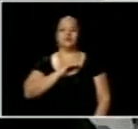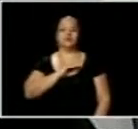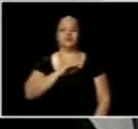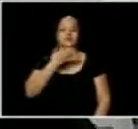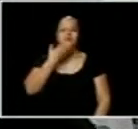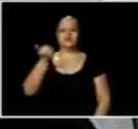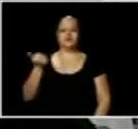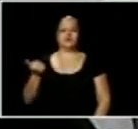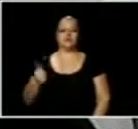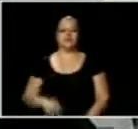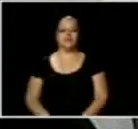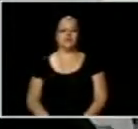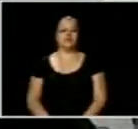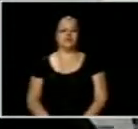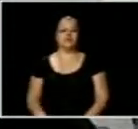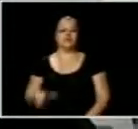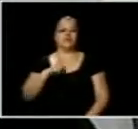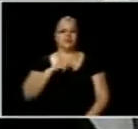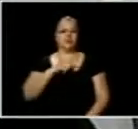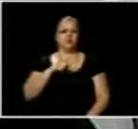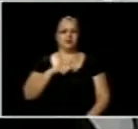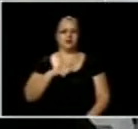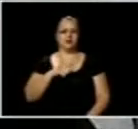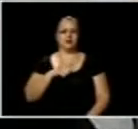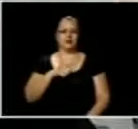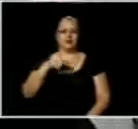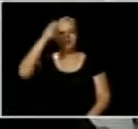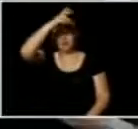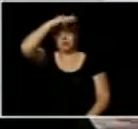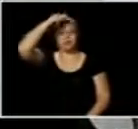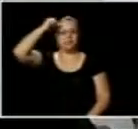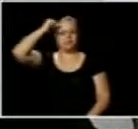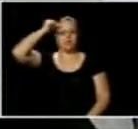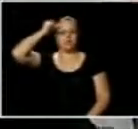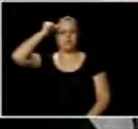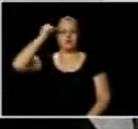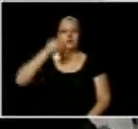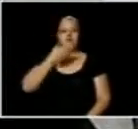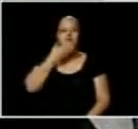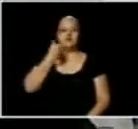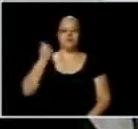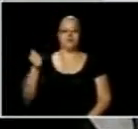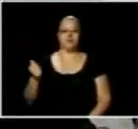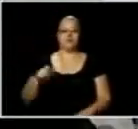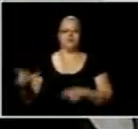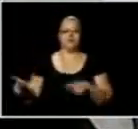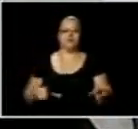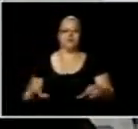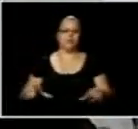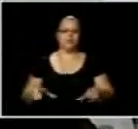Temos grandes pessoas aqui dentro do município, e acabei de citar o próprio secretário Zé Saldi,